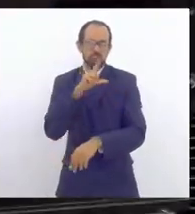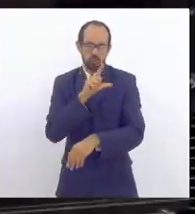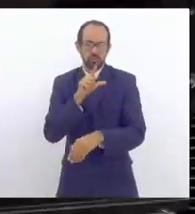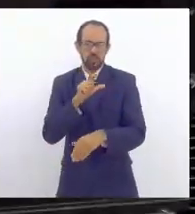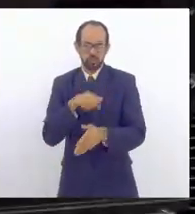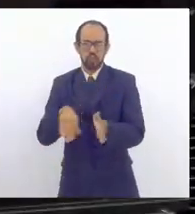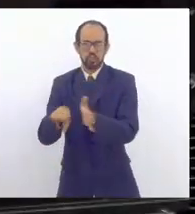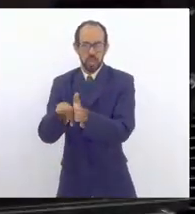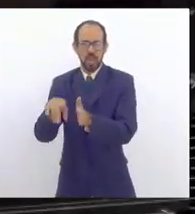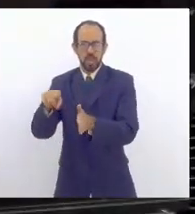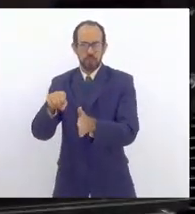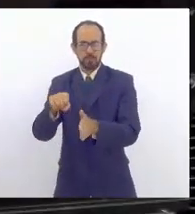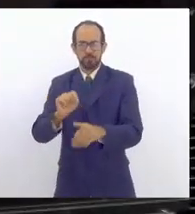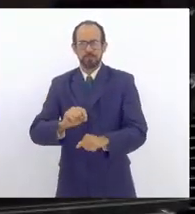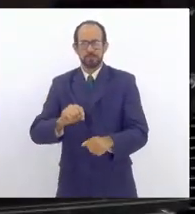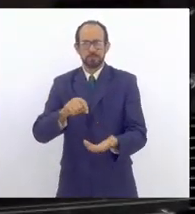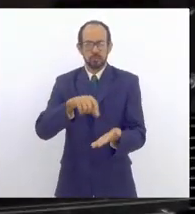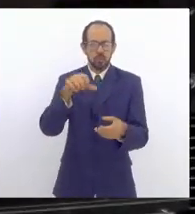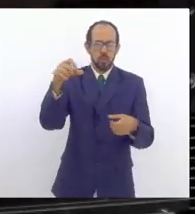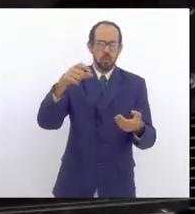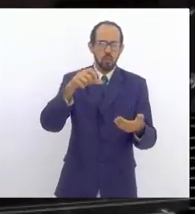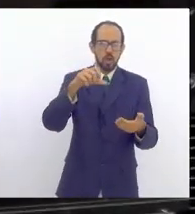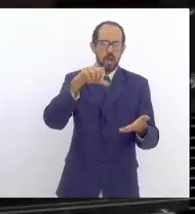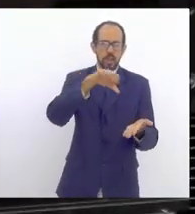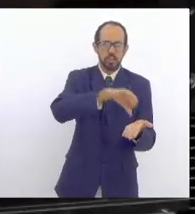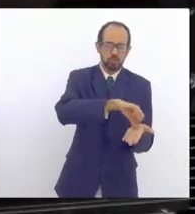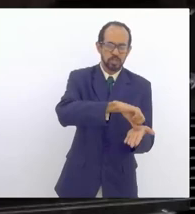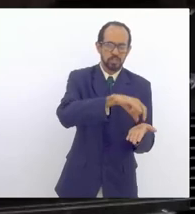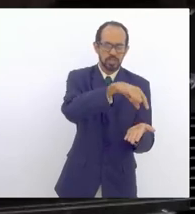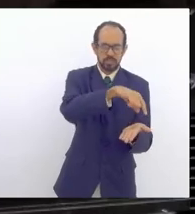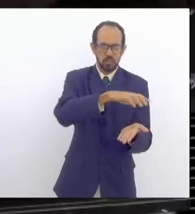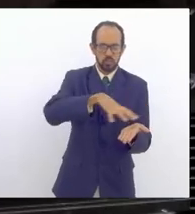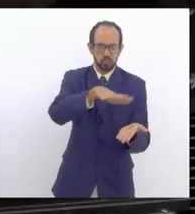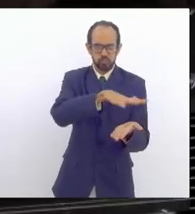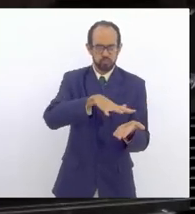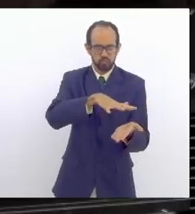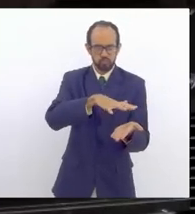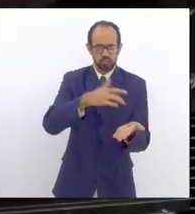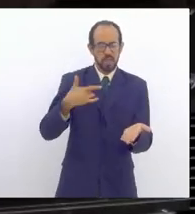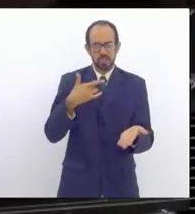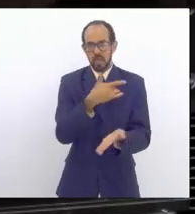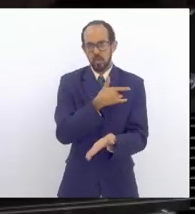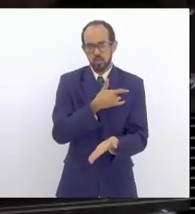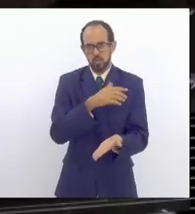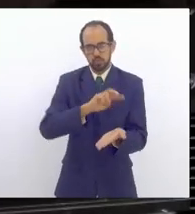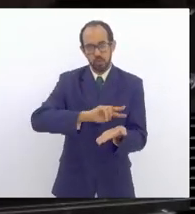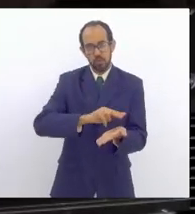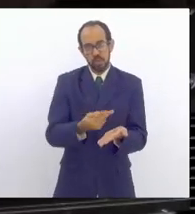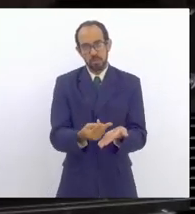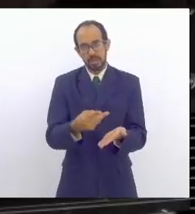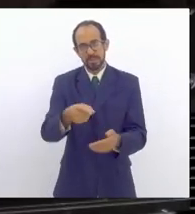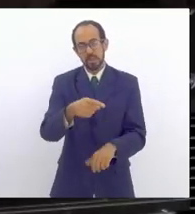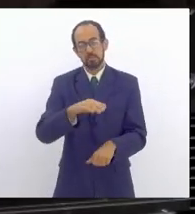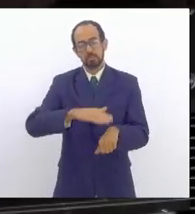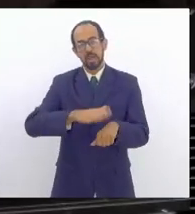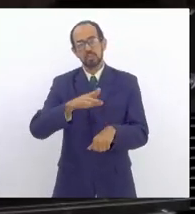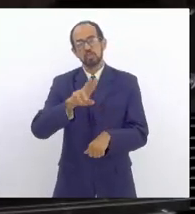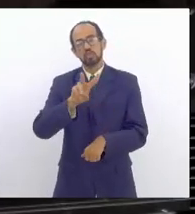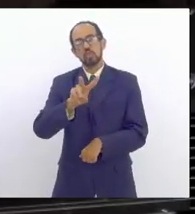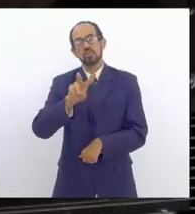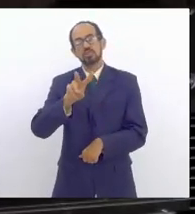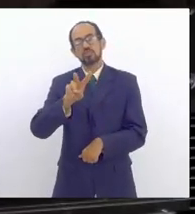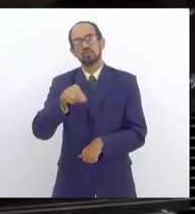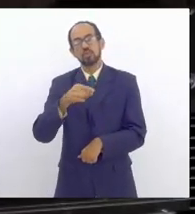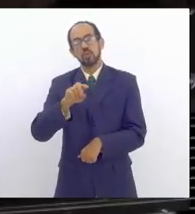Com a regionalização da saúde, foram repassados mais de 2,2 bilhões de reais às cidades